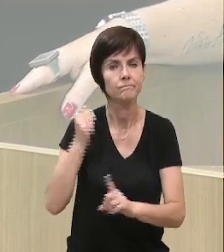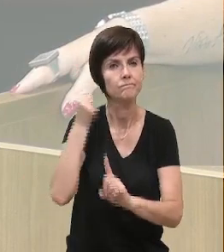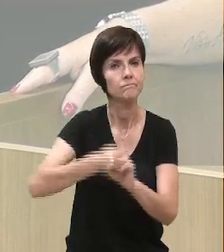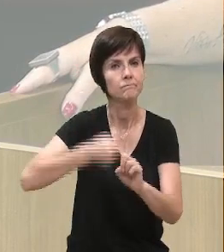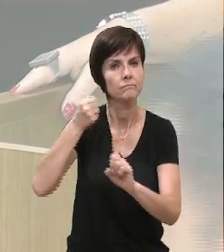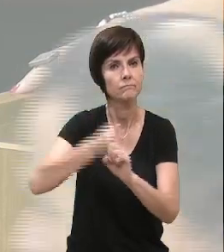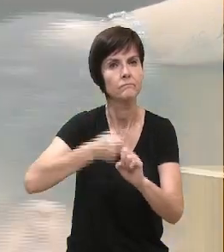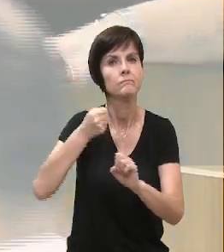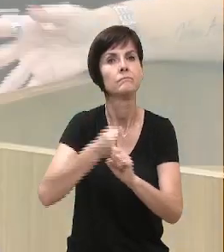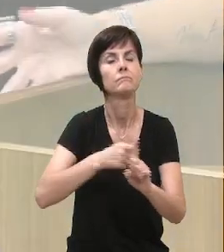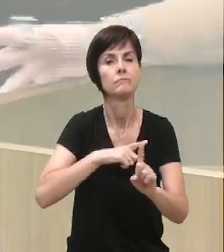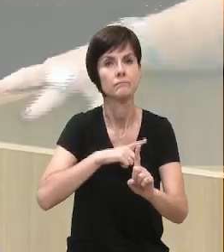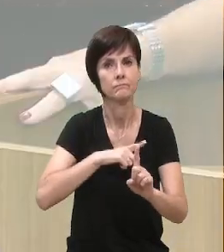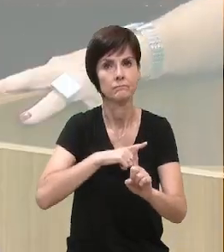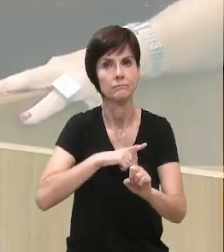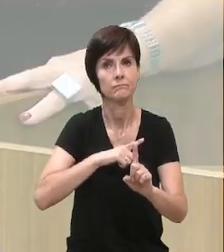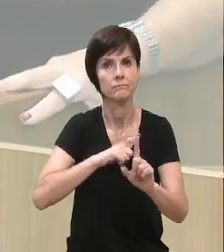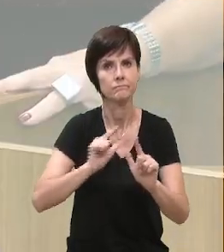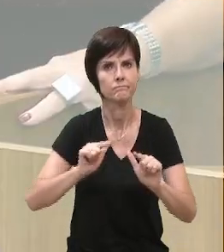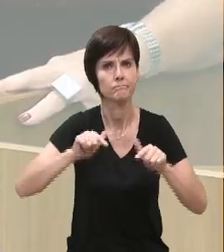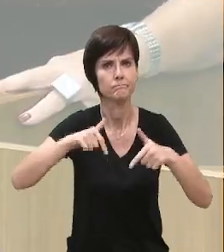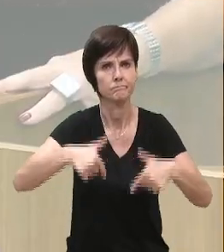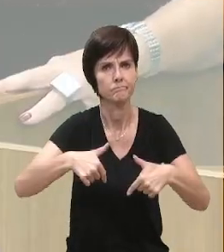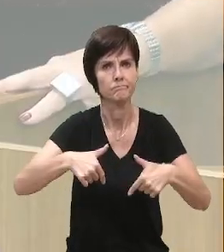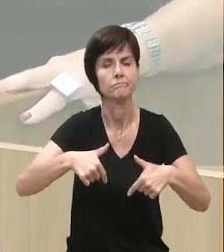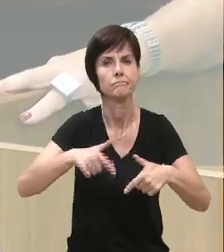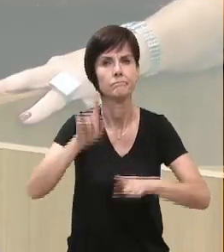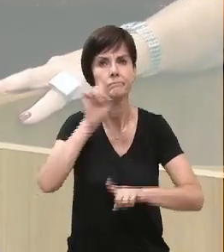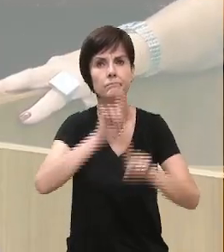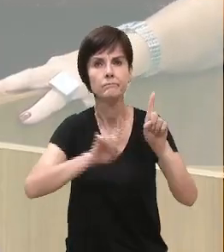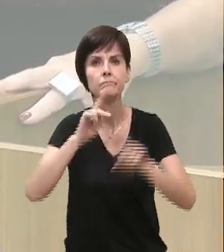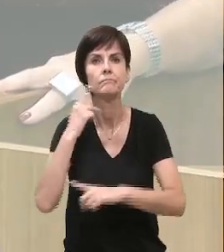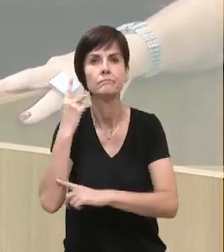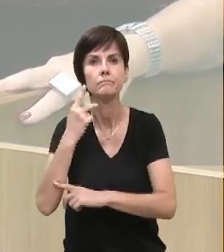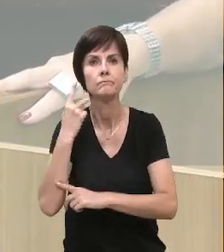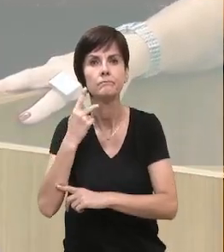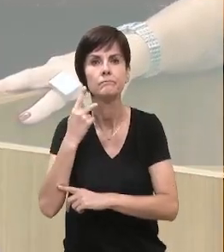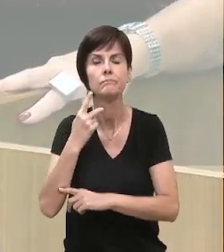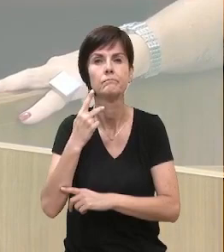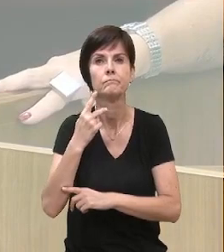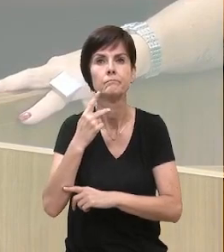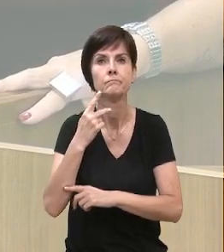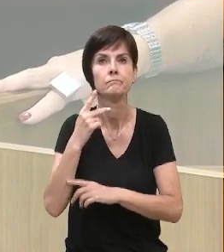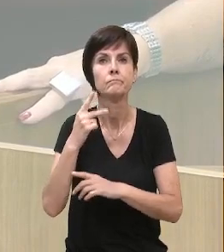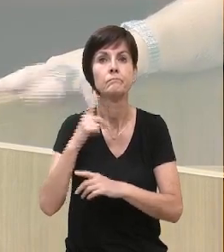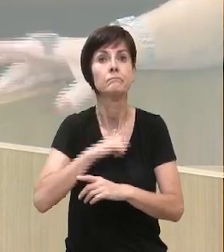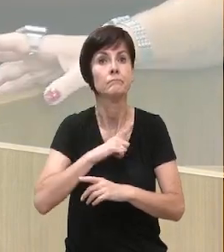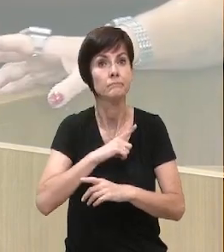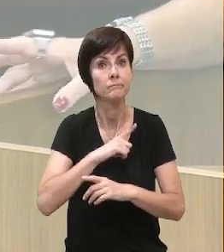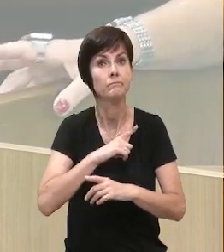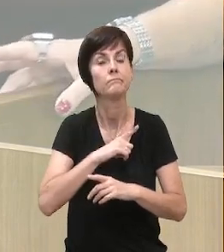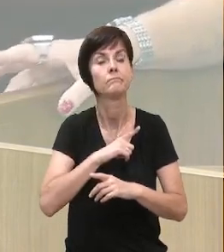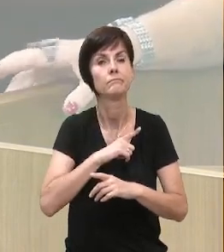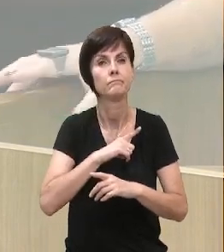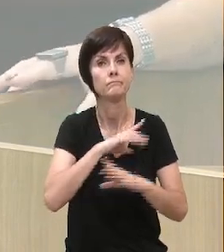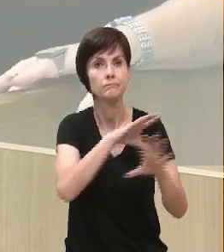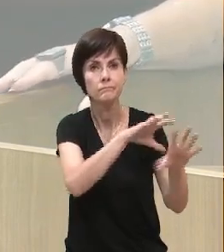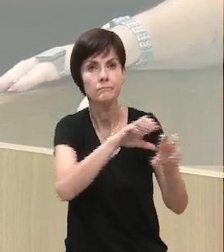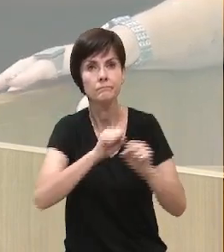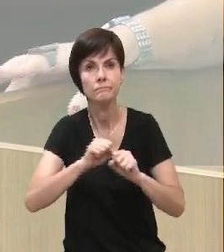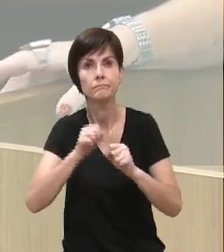nós vamos desempenhar pela PEN e algumas vereadoras para trazer essa casa para Caxias do Sul. Mas